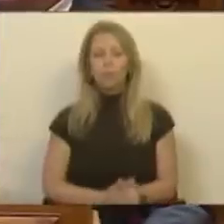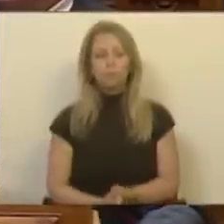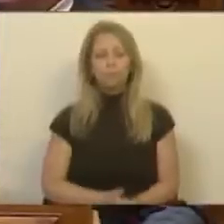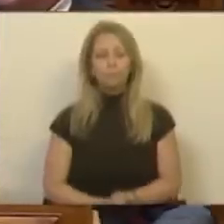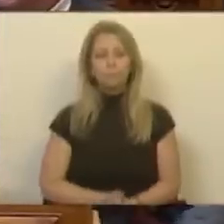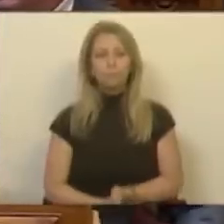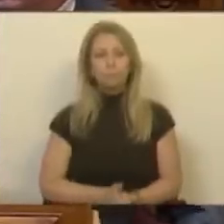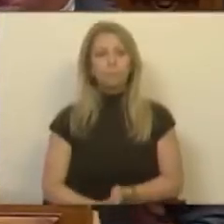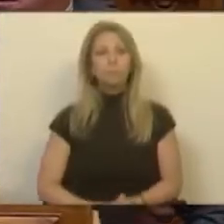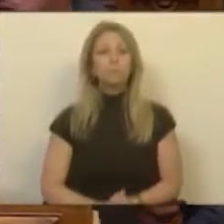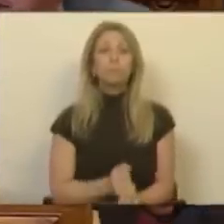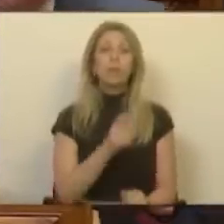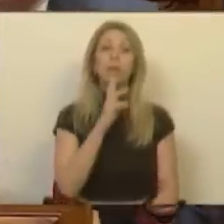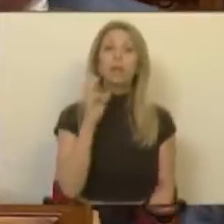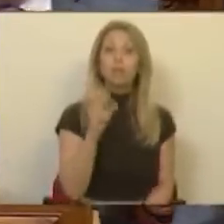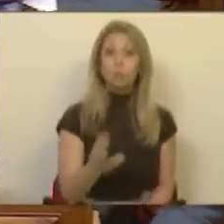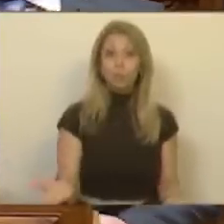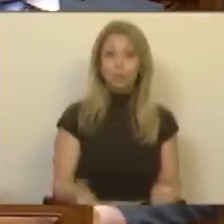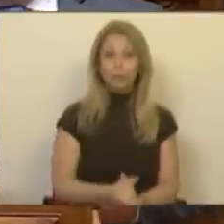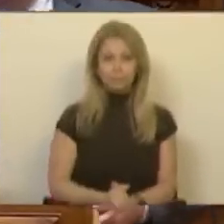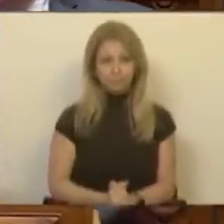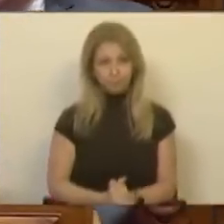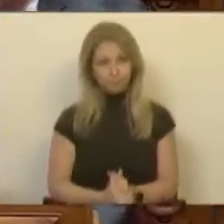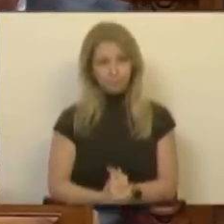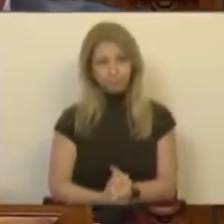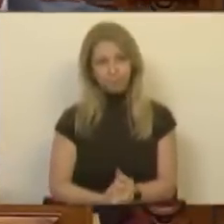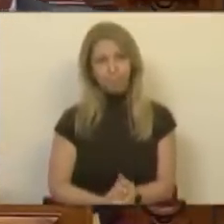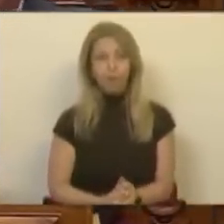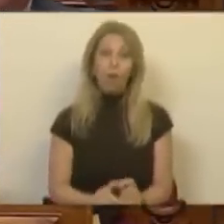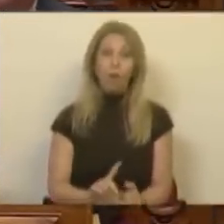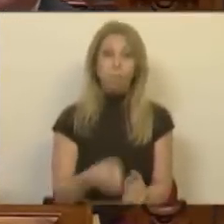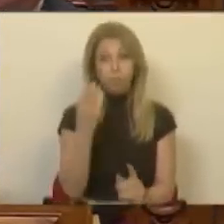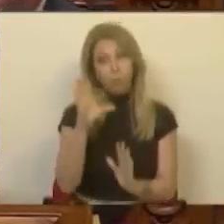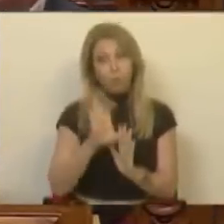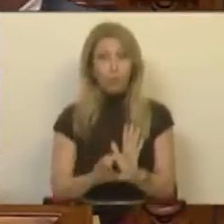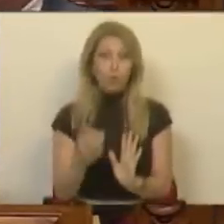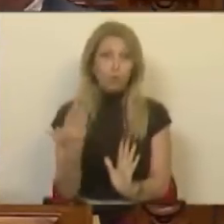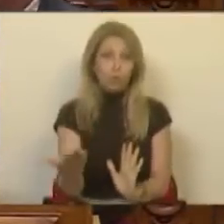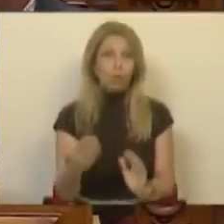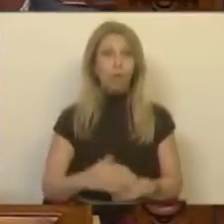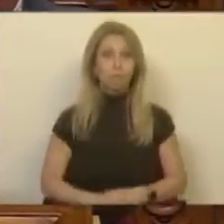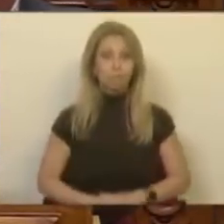para responder assim haja condições